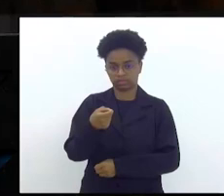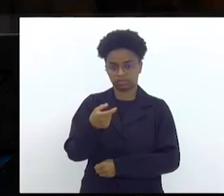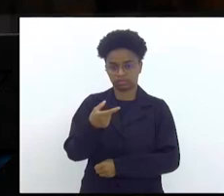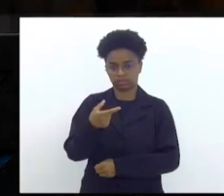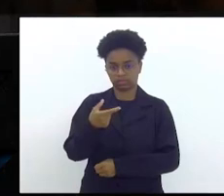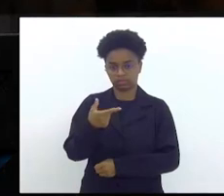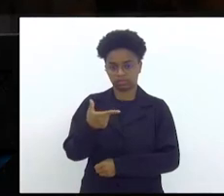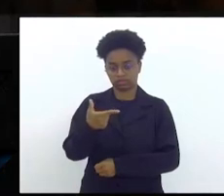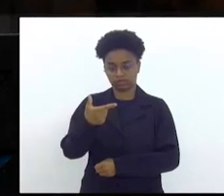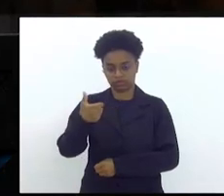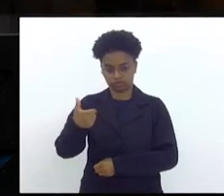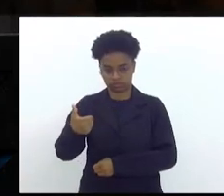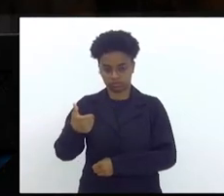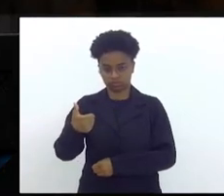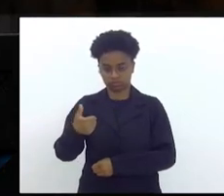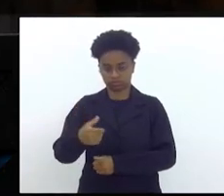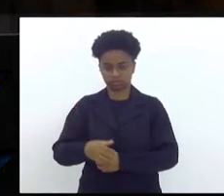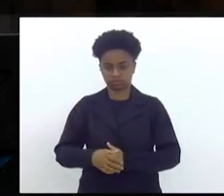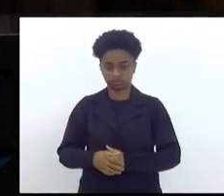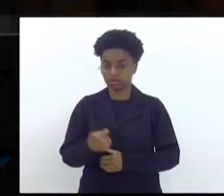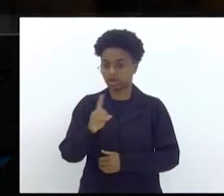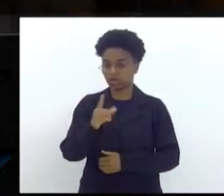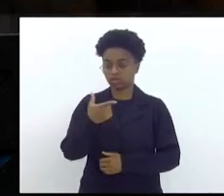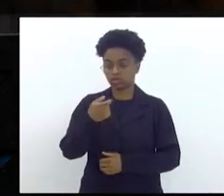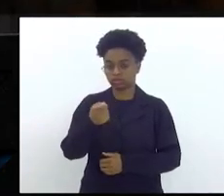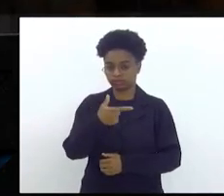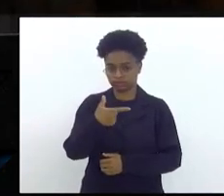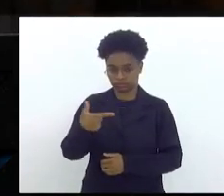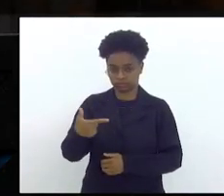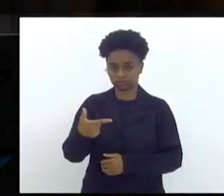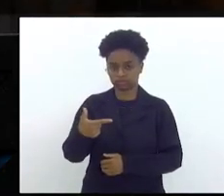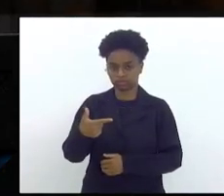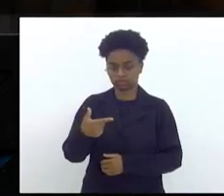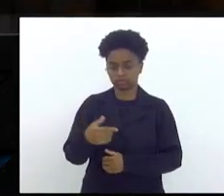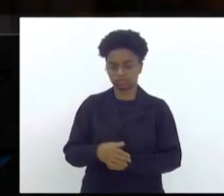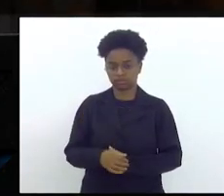21 não 22 primeiro